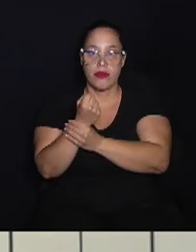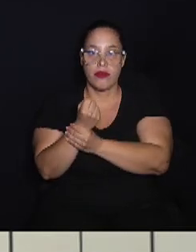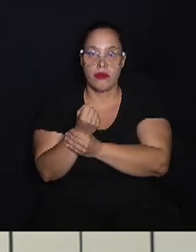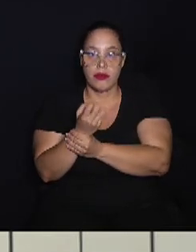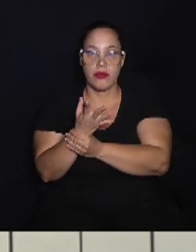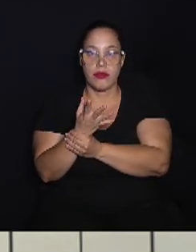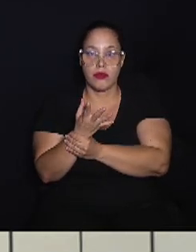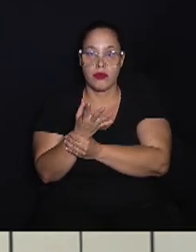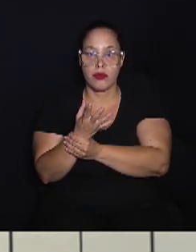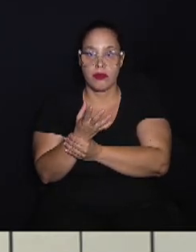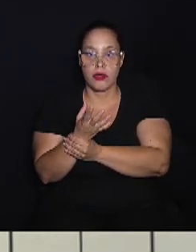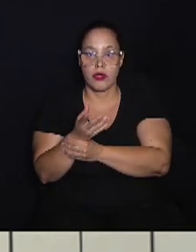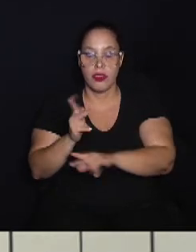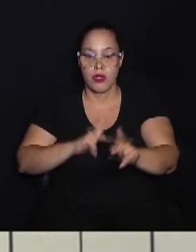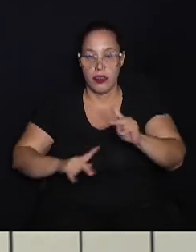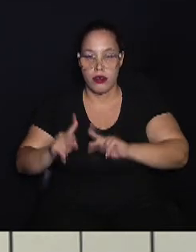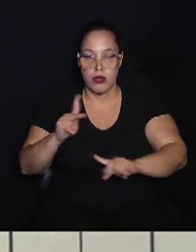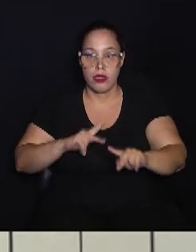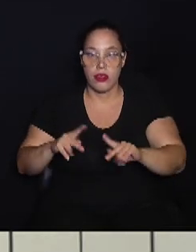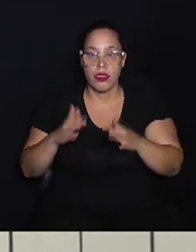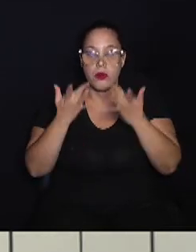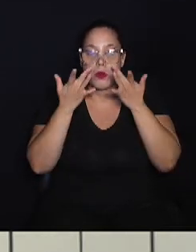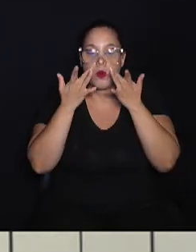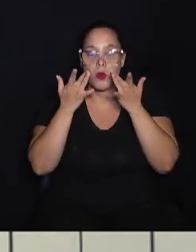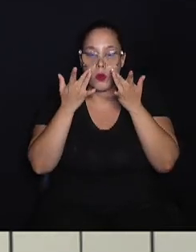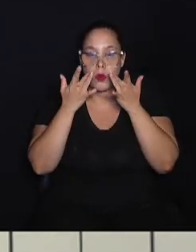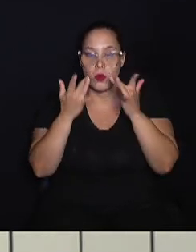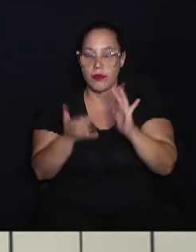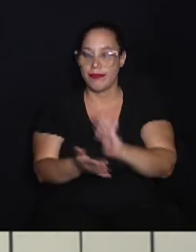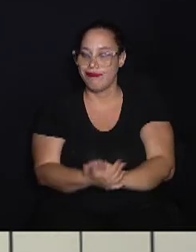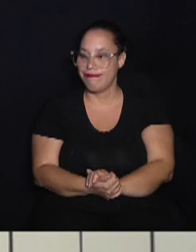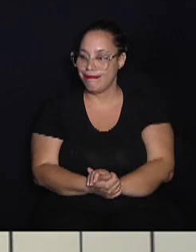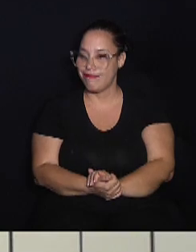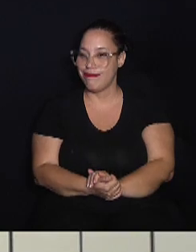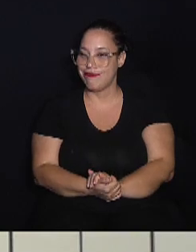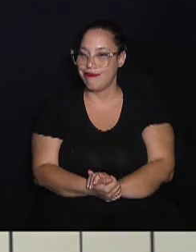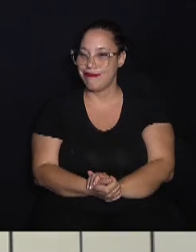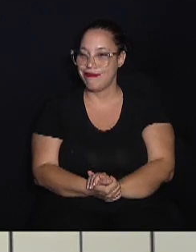Municipal de popularização das Artes da cena